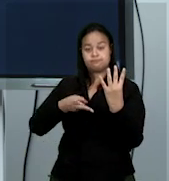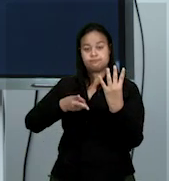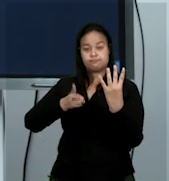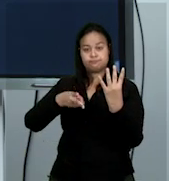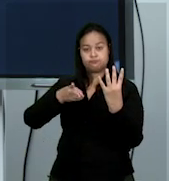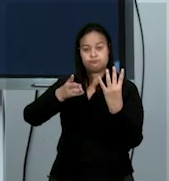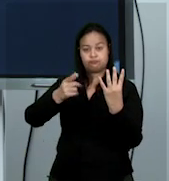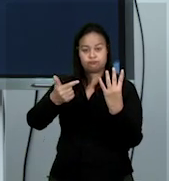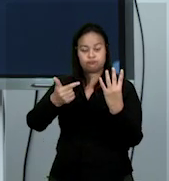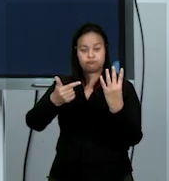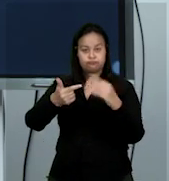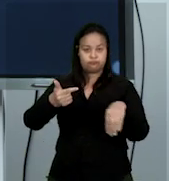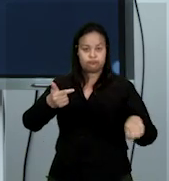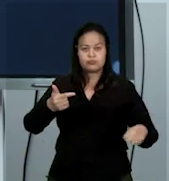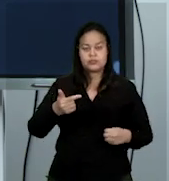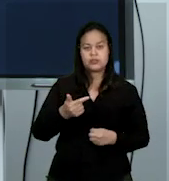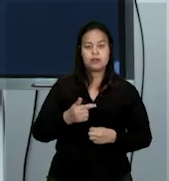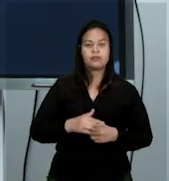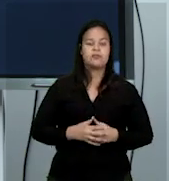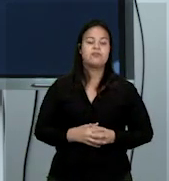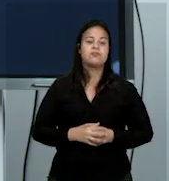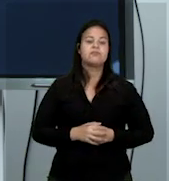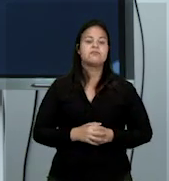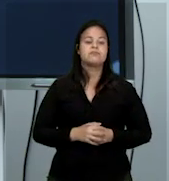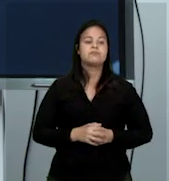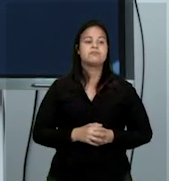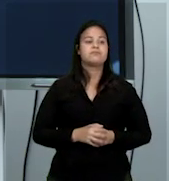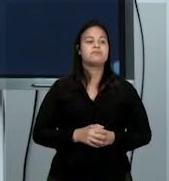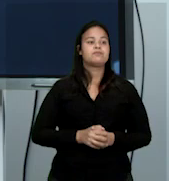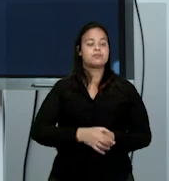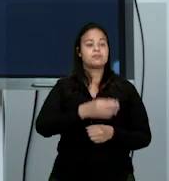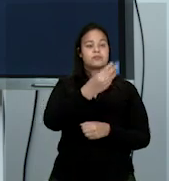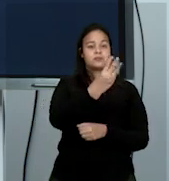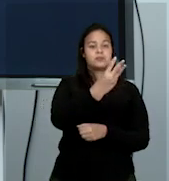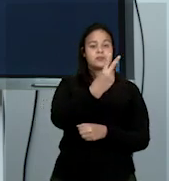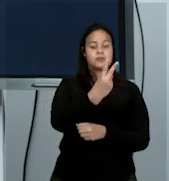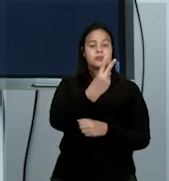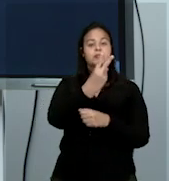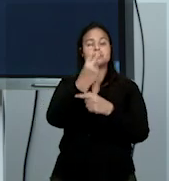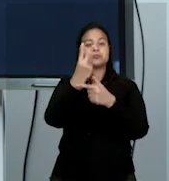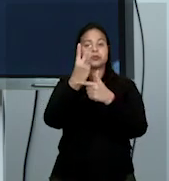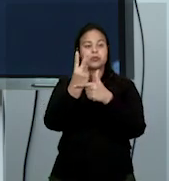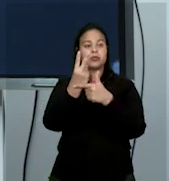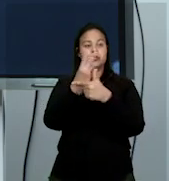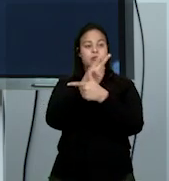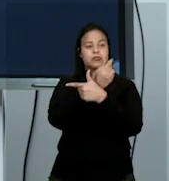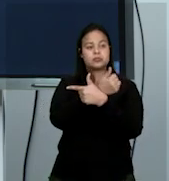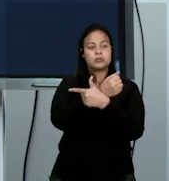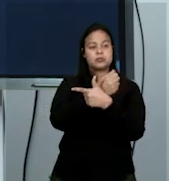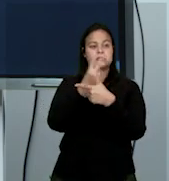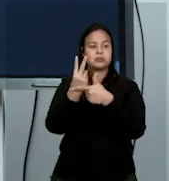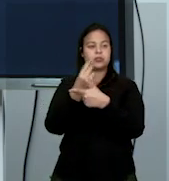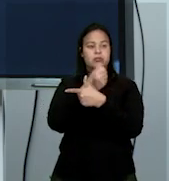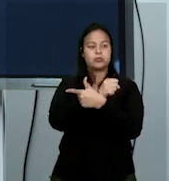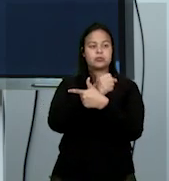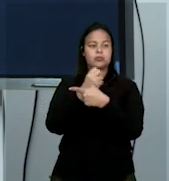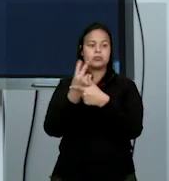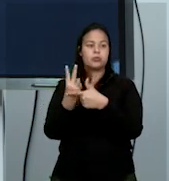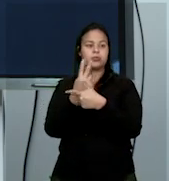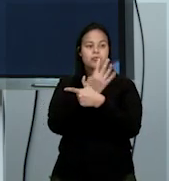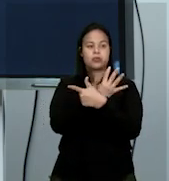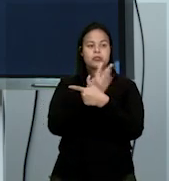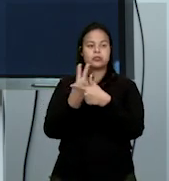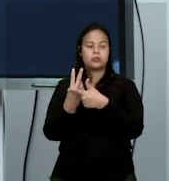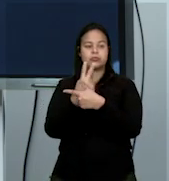aqui rapidinho, só para você lembrar. Por 2 dá 16, 8, 4, 2,